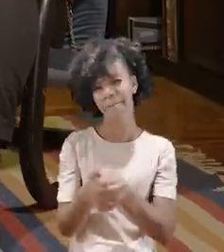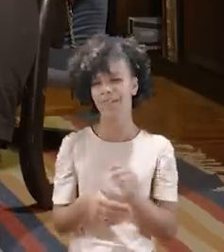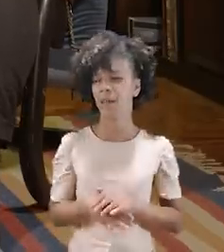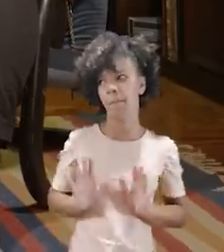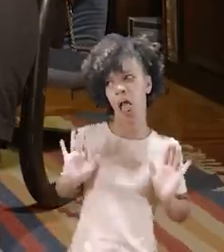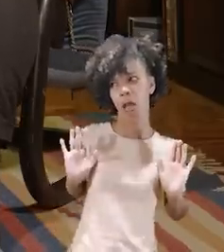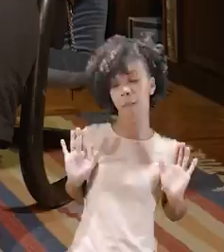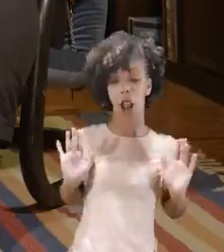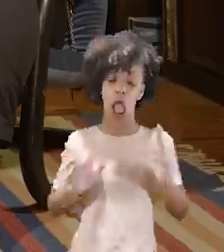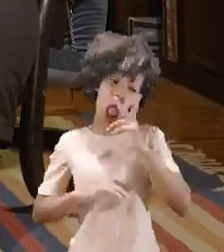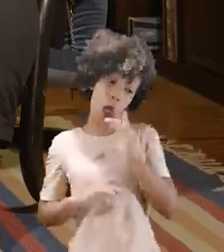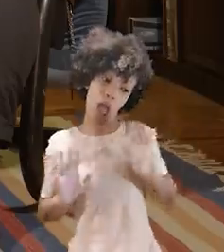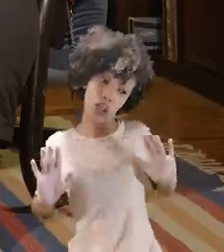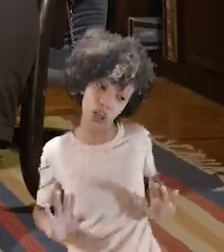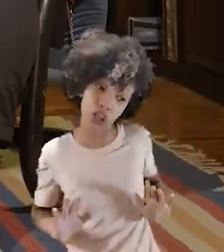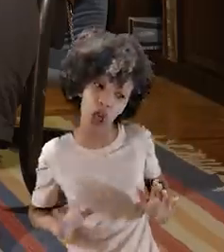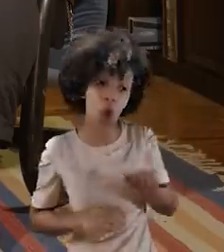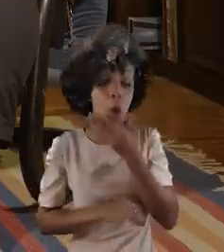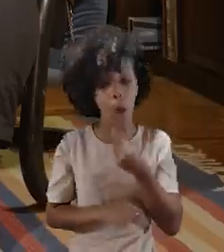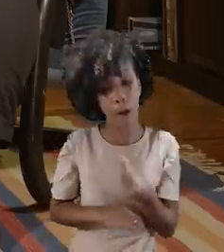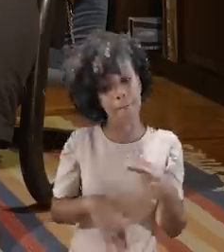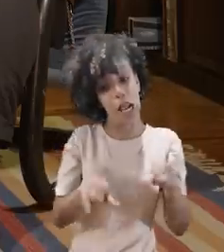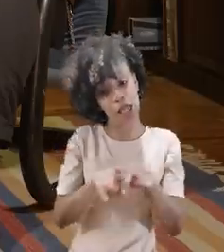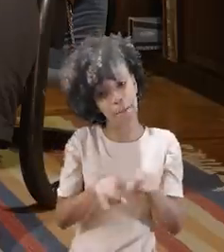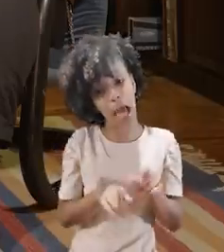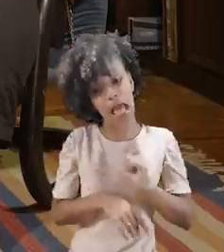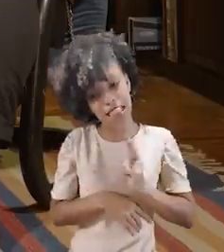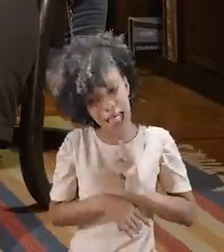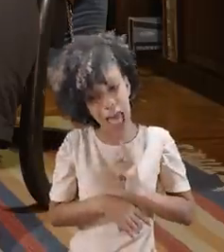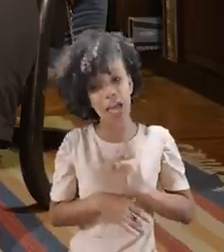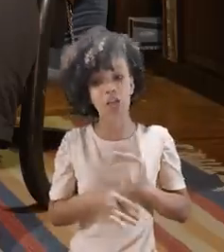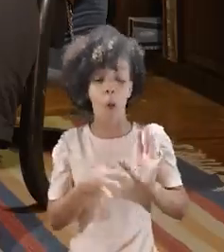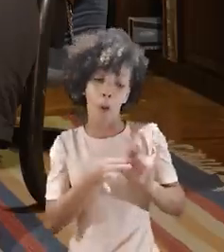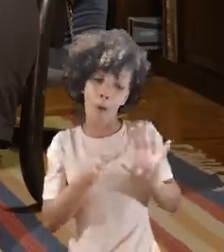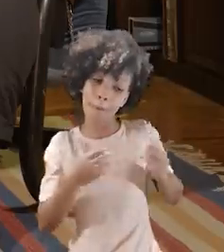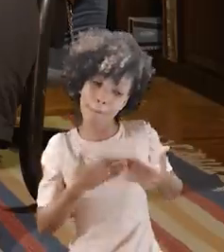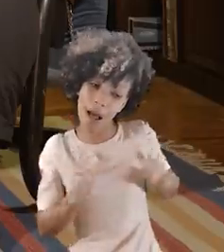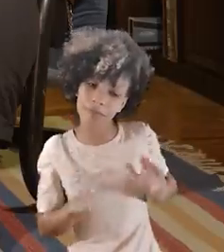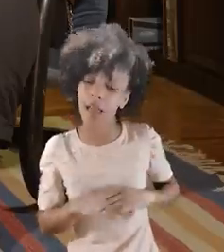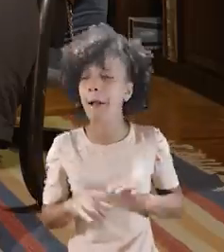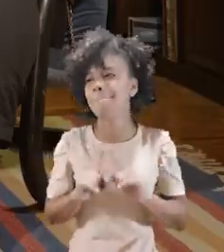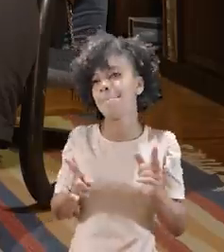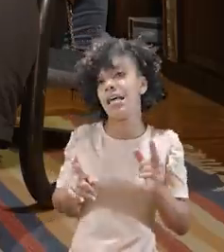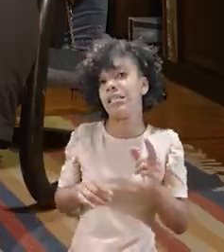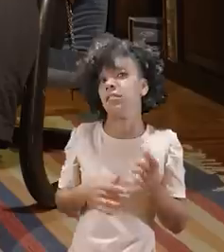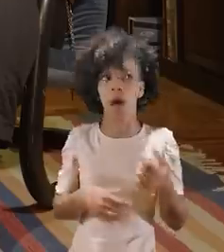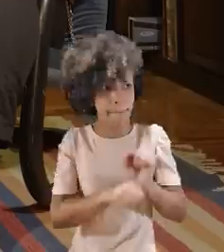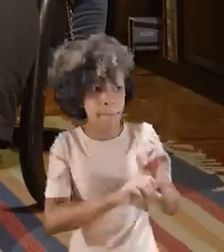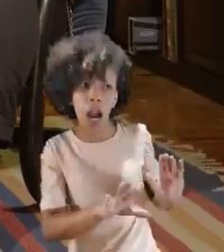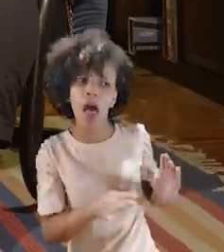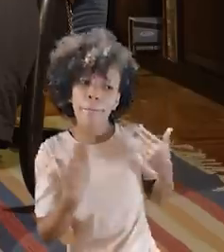aí pera aí eu acho que esse cara no caso também seja uma pequena emissividade máscara tem muito bacana